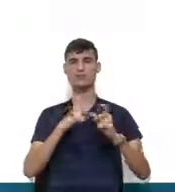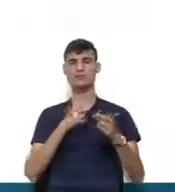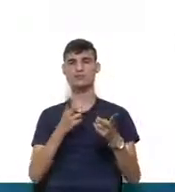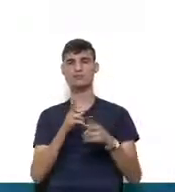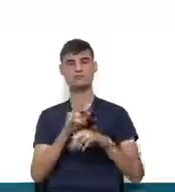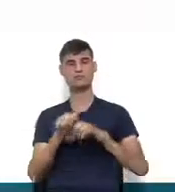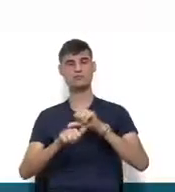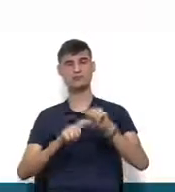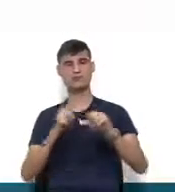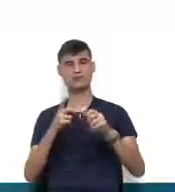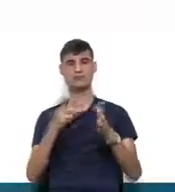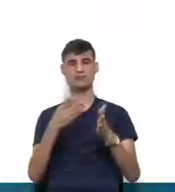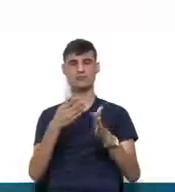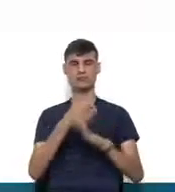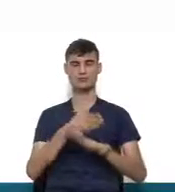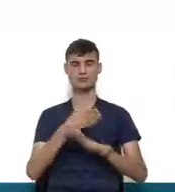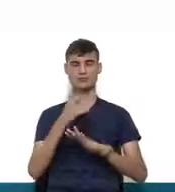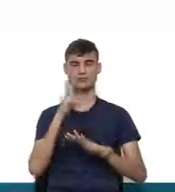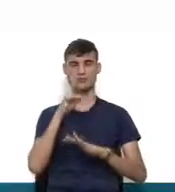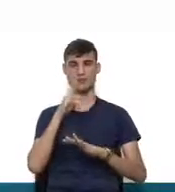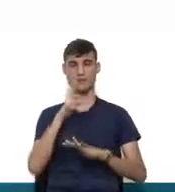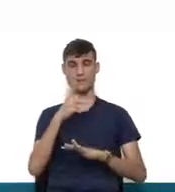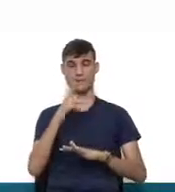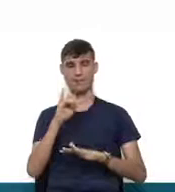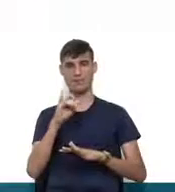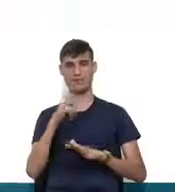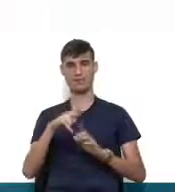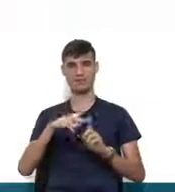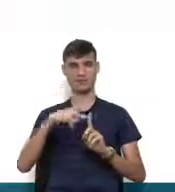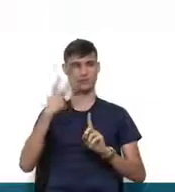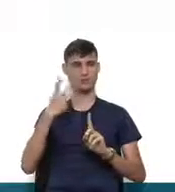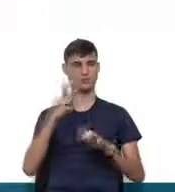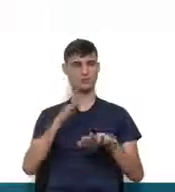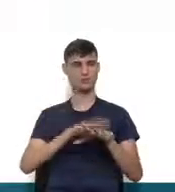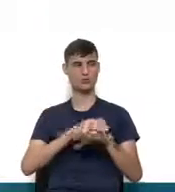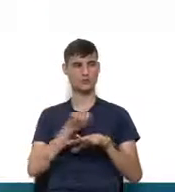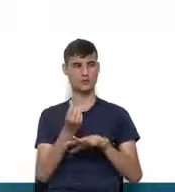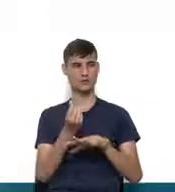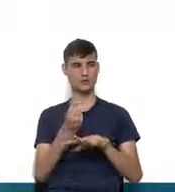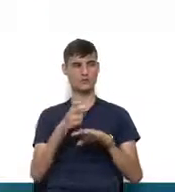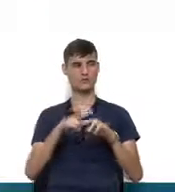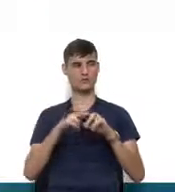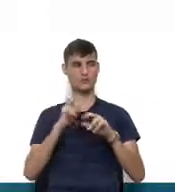até chegar em π elevado ao quadrado sobre 6. Então, o que eu